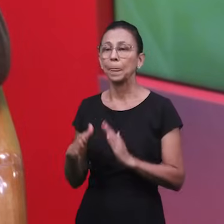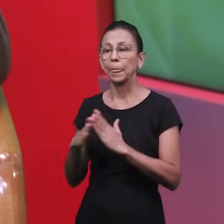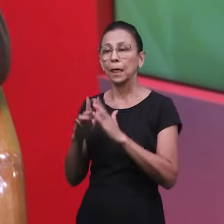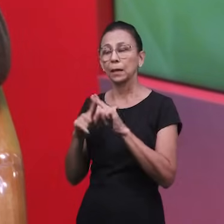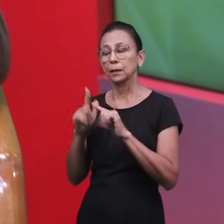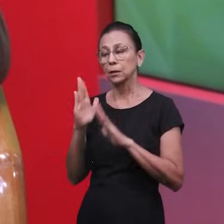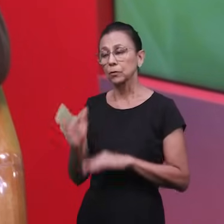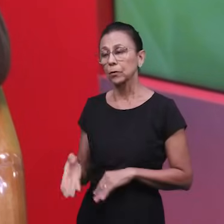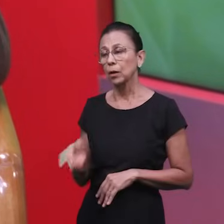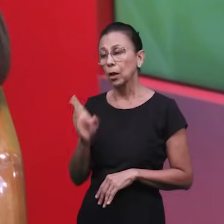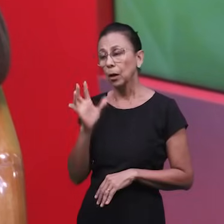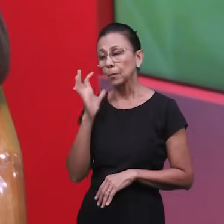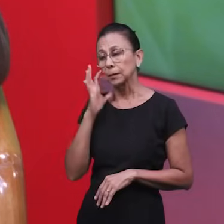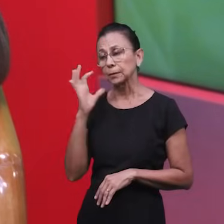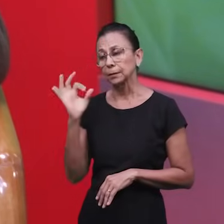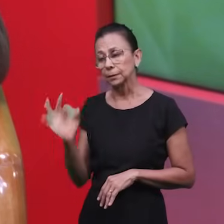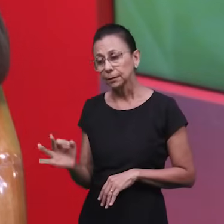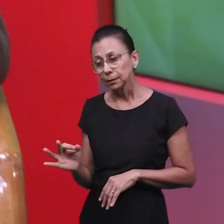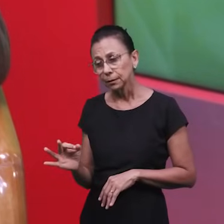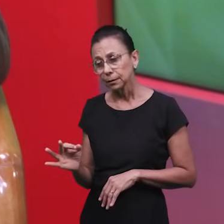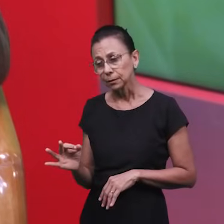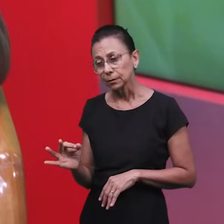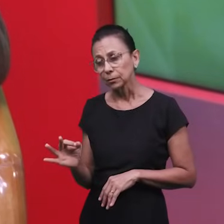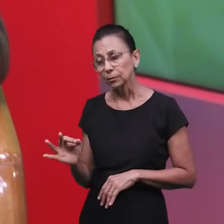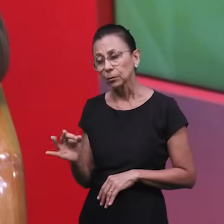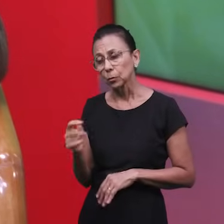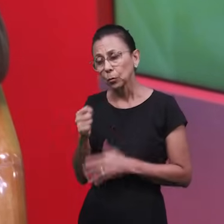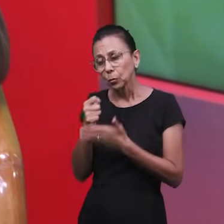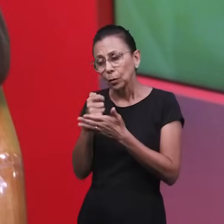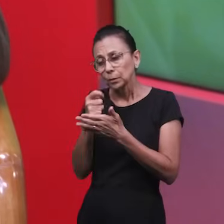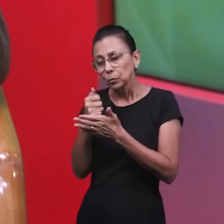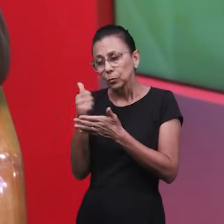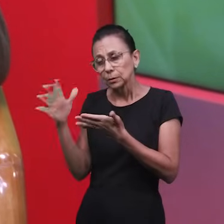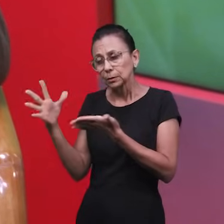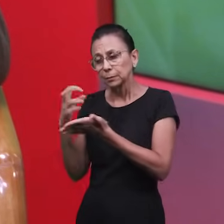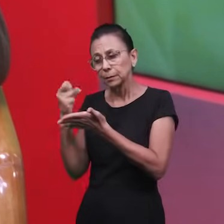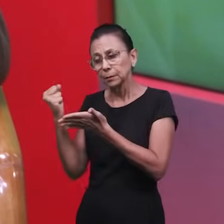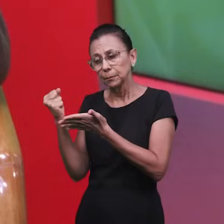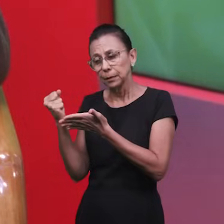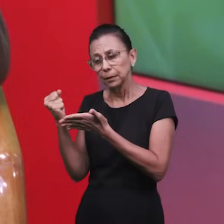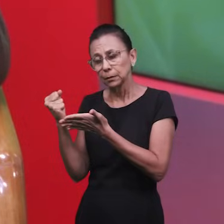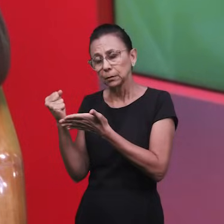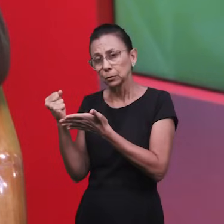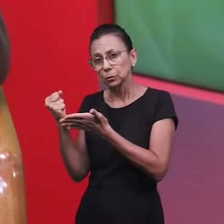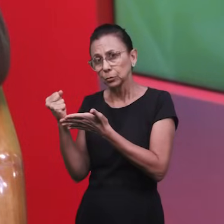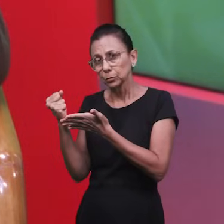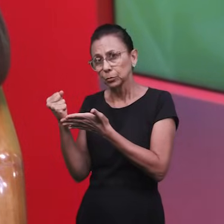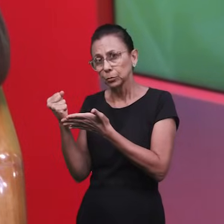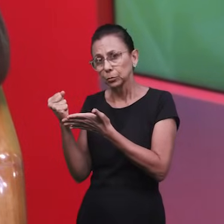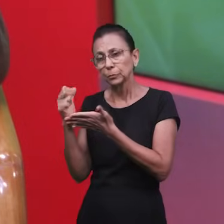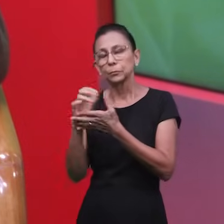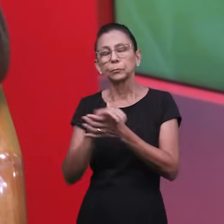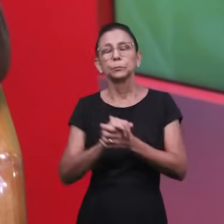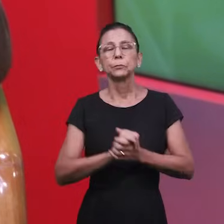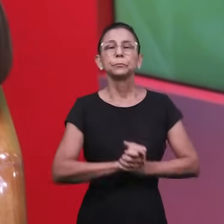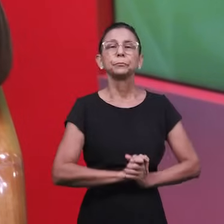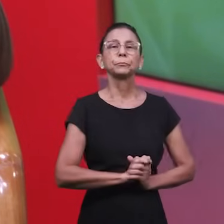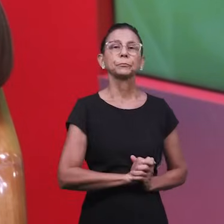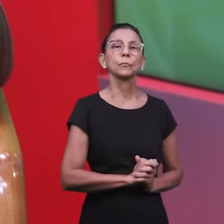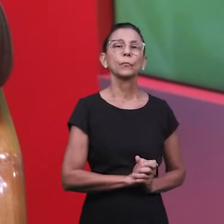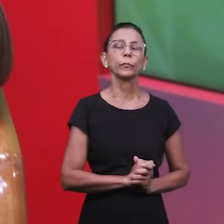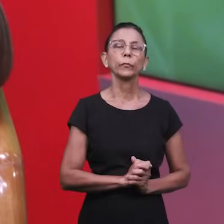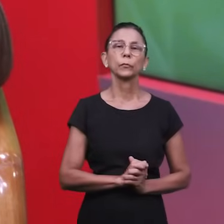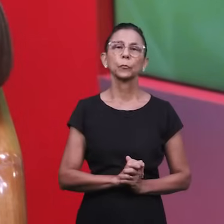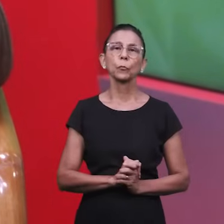fiel que é chegado o momento do arrebatamento. Isto é, o arrebatamento vai ser o